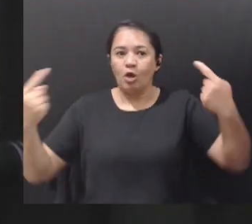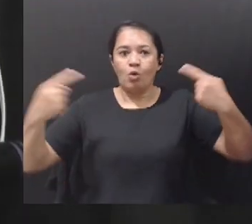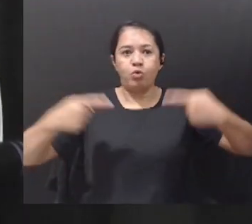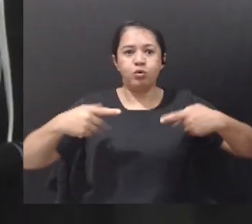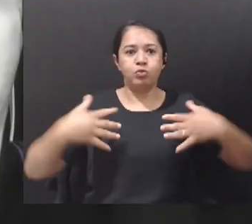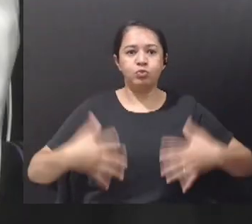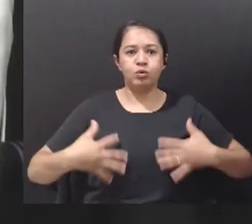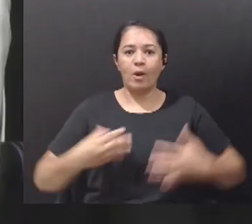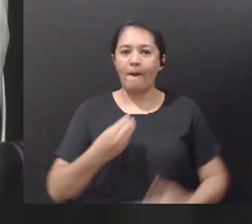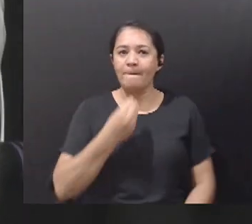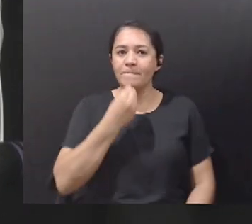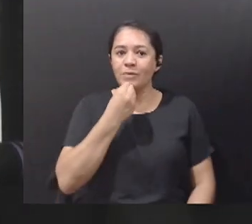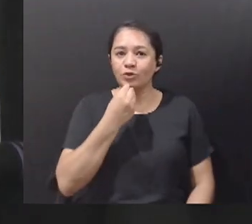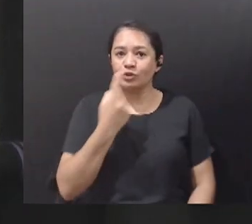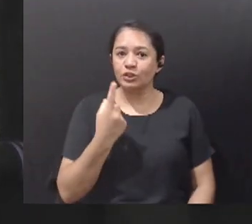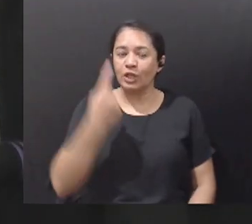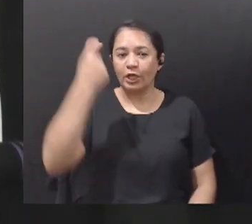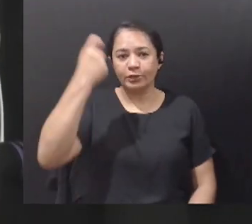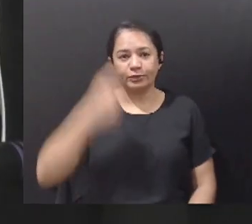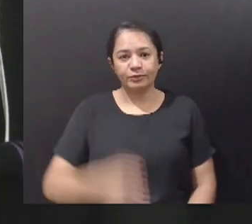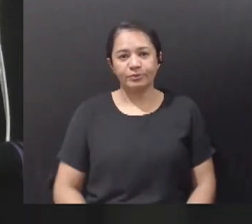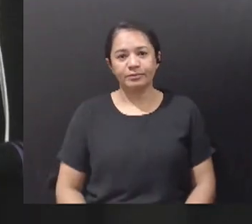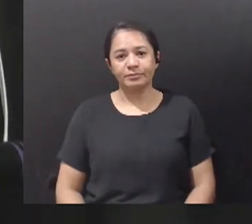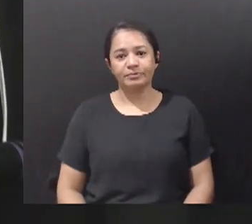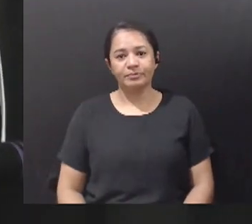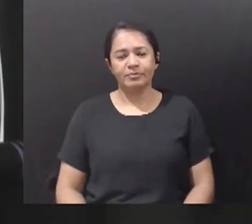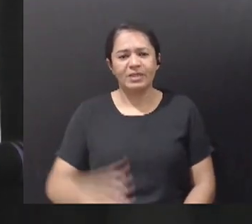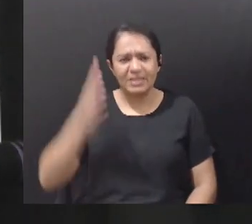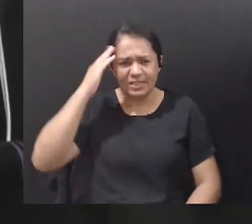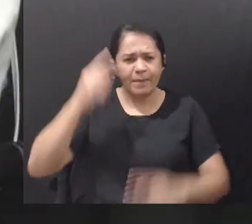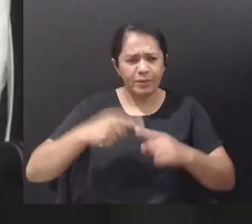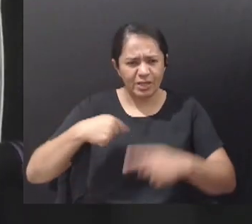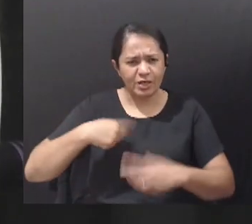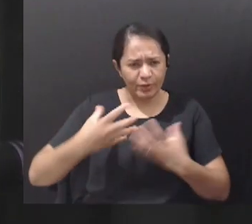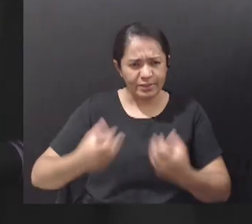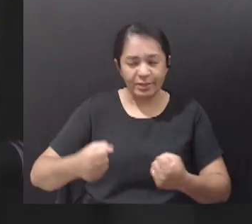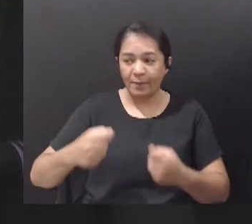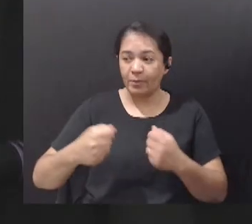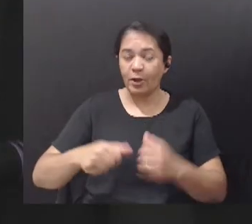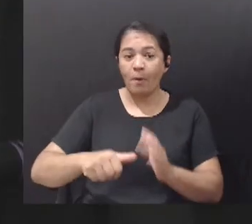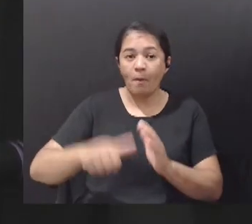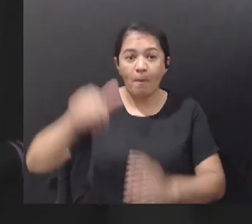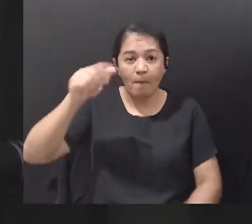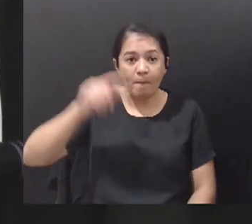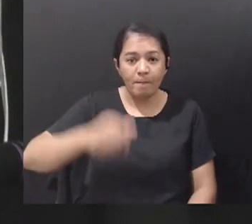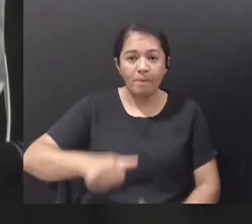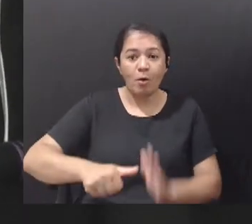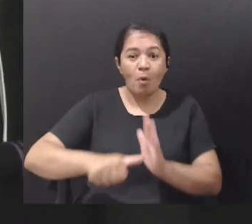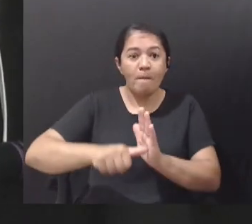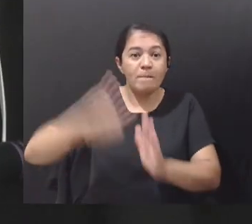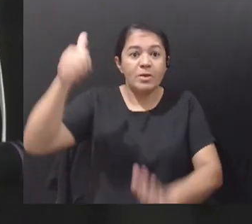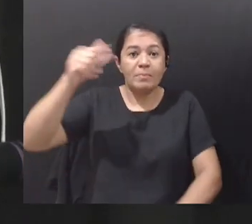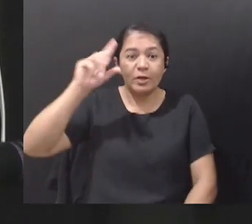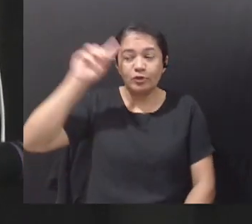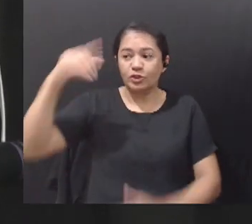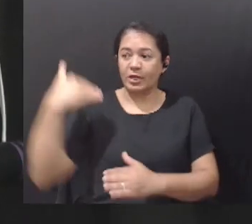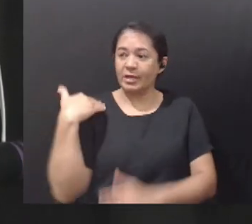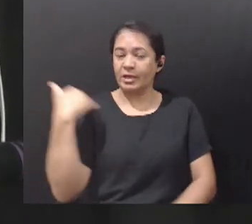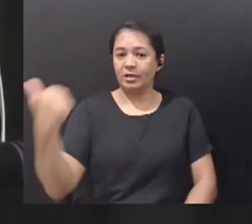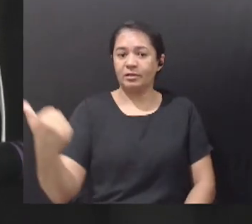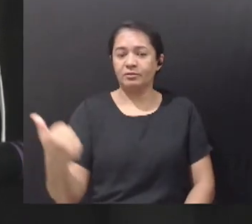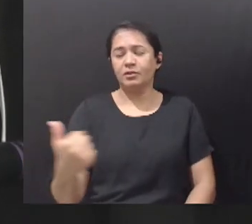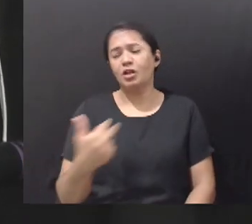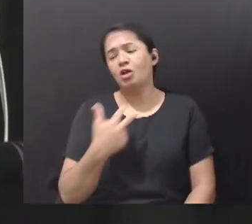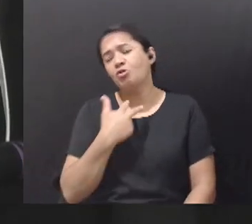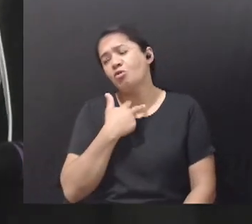né? E vou dizer para você por que eu aceitei. No primeiro dia que ele me chamou lá, ele me ligou em casa, falou para mim, eu falei, não posso, prefeito, eu tenho um